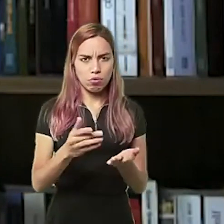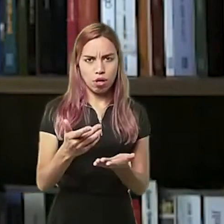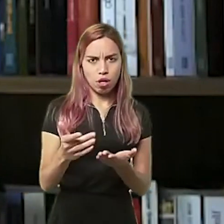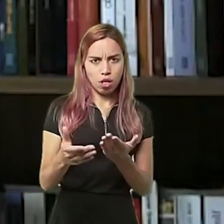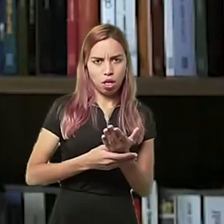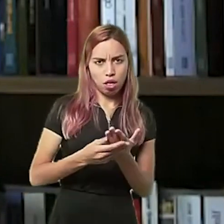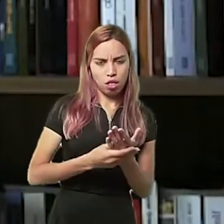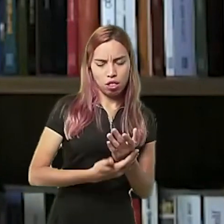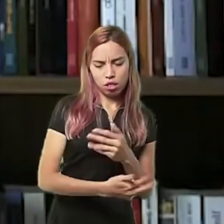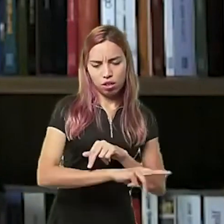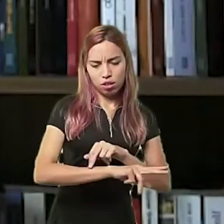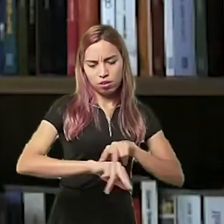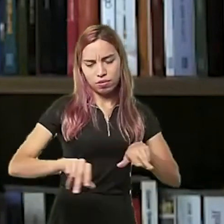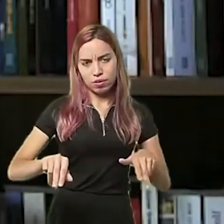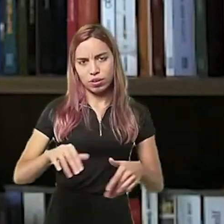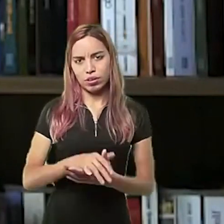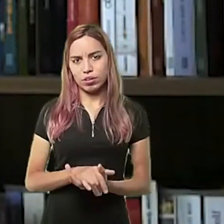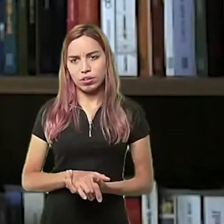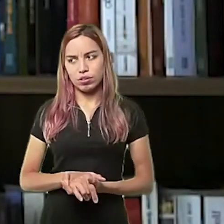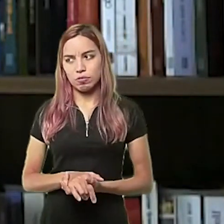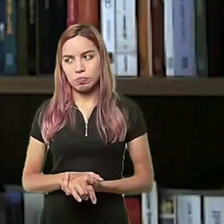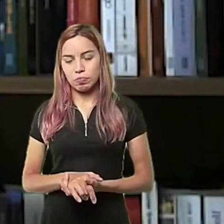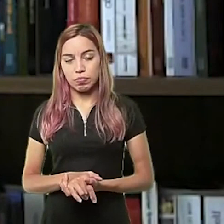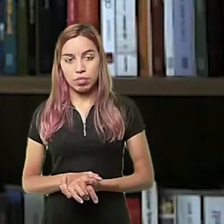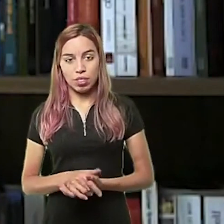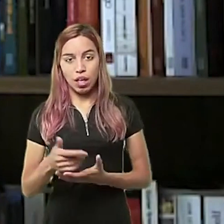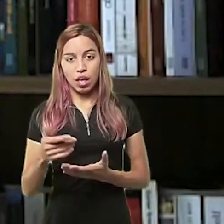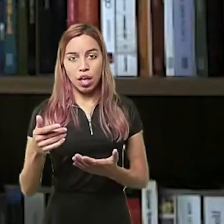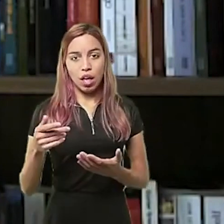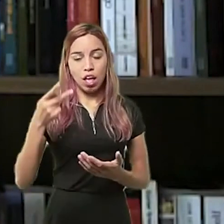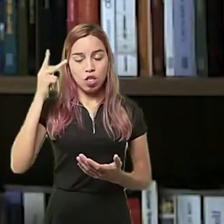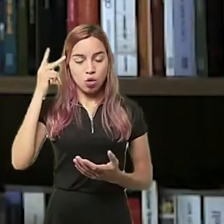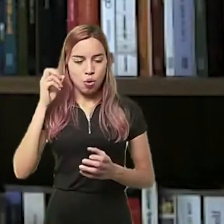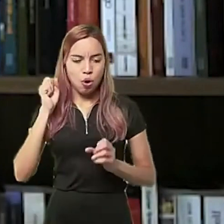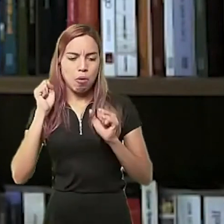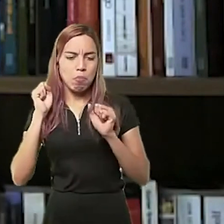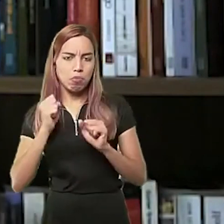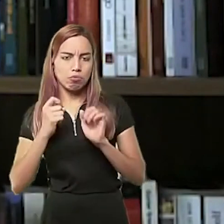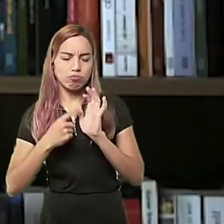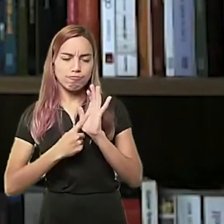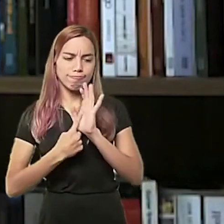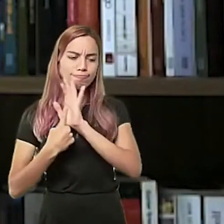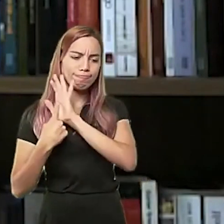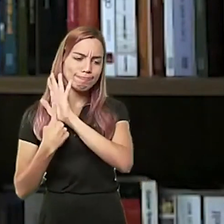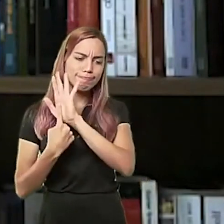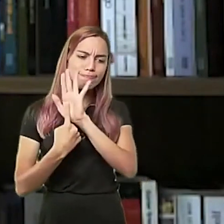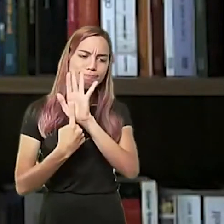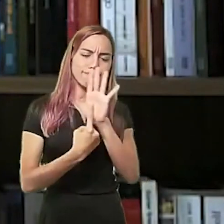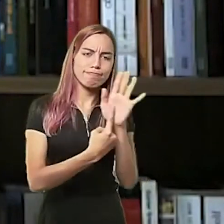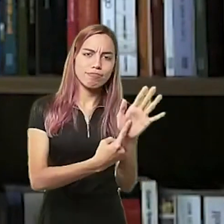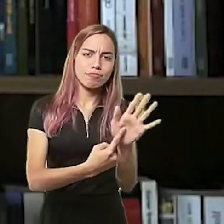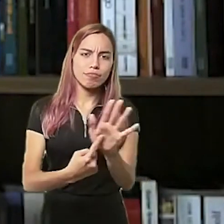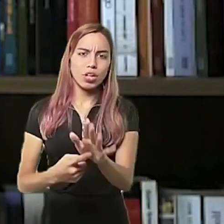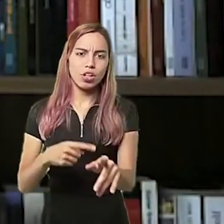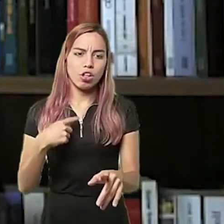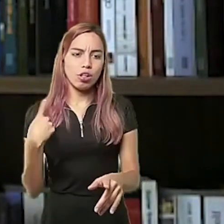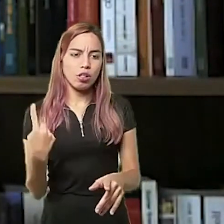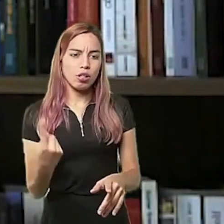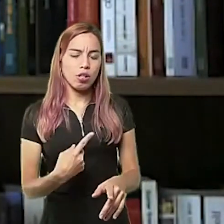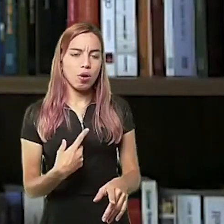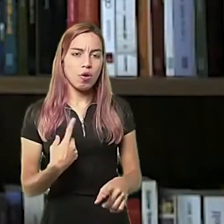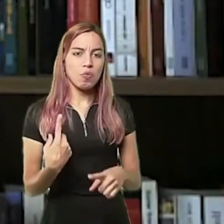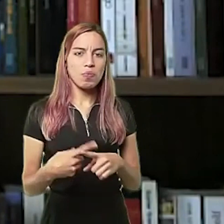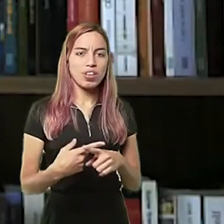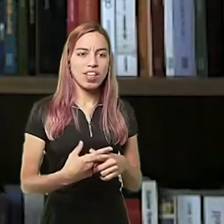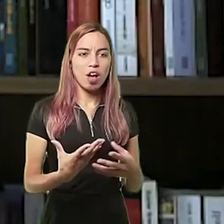nós... a história pode iluminar para nos dizer por que muitas coisas continuam a acontecer.